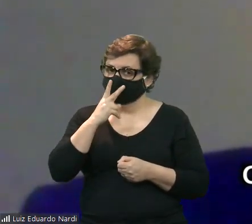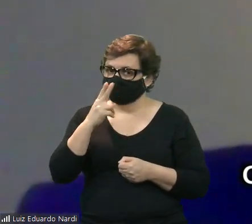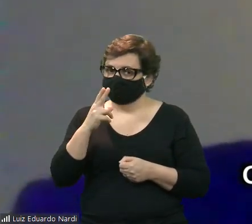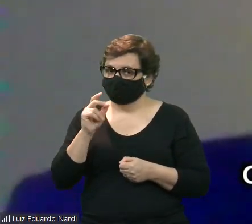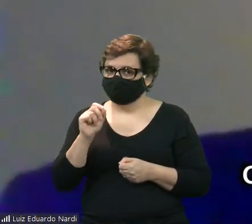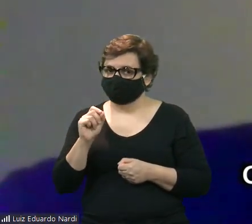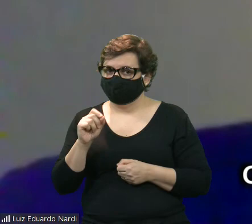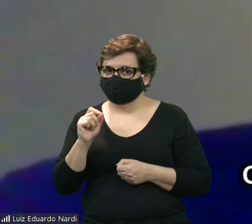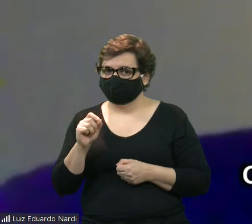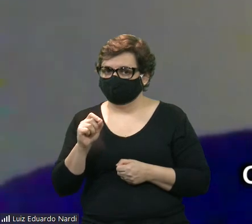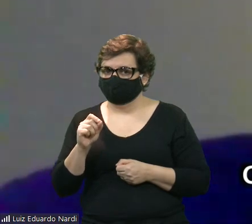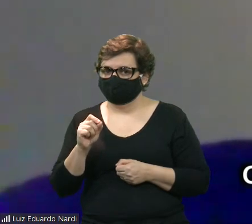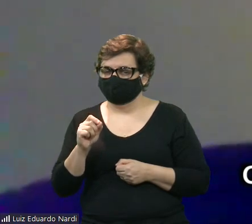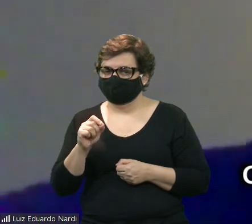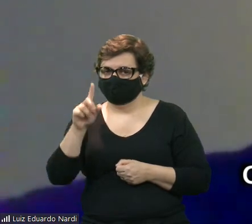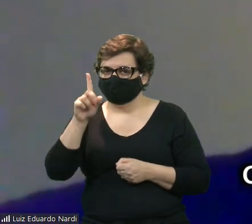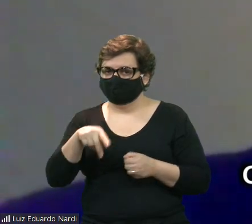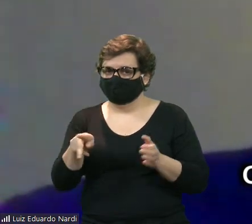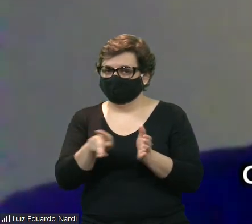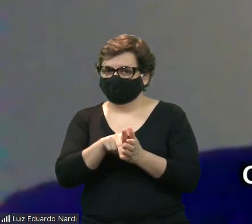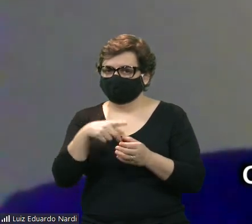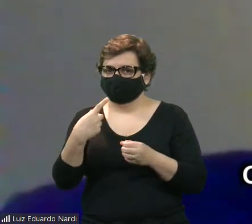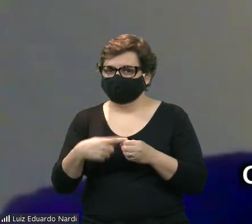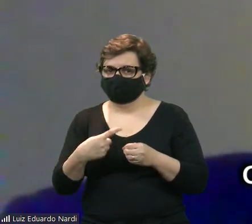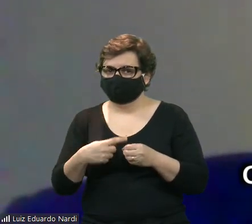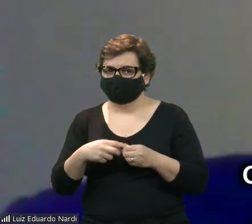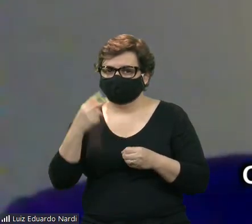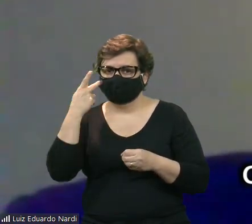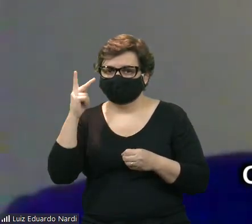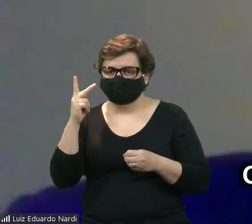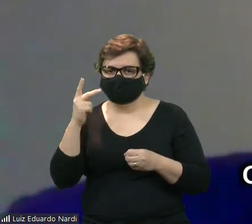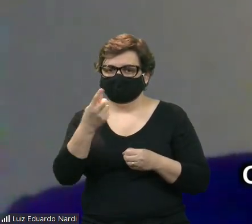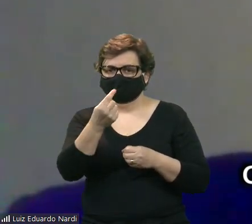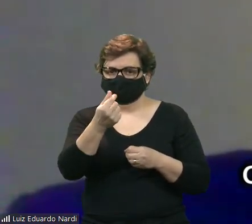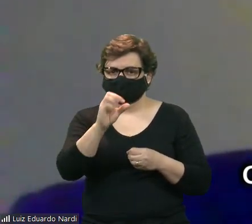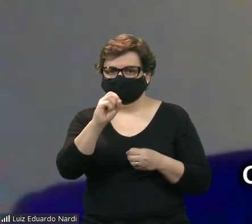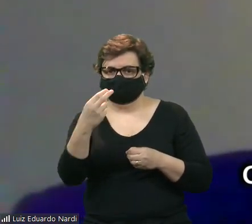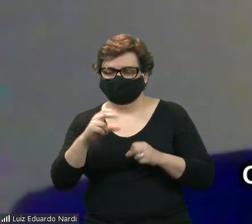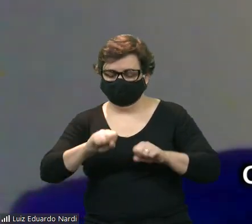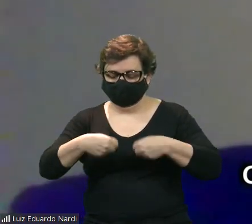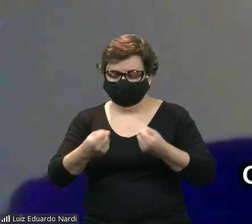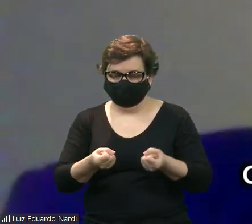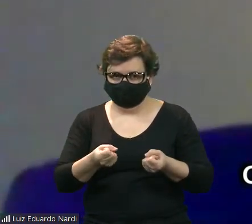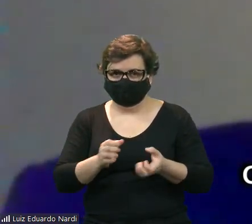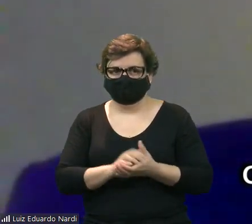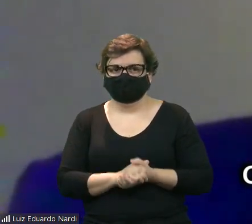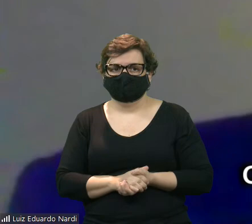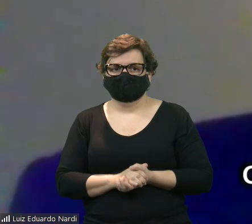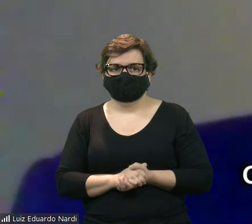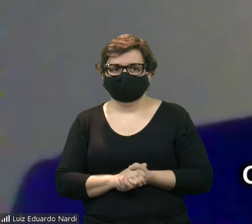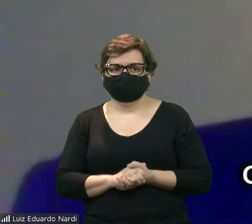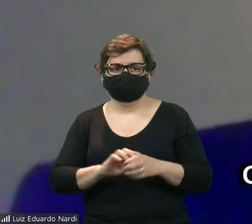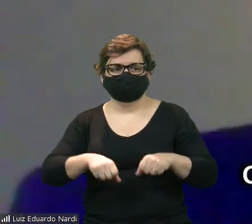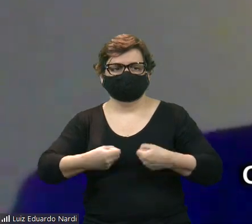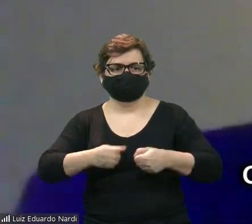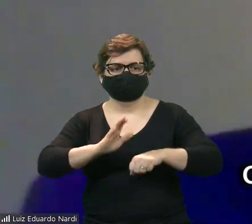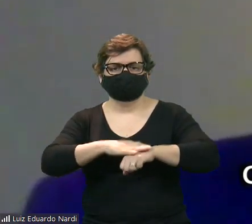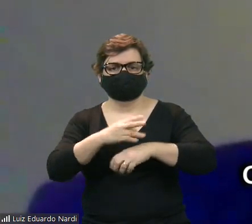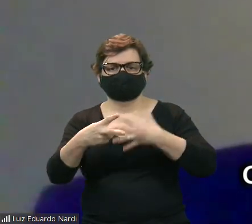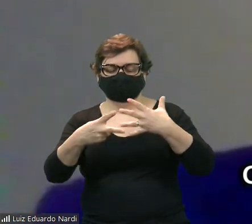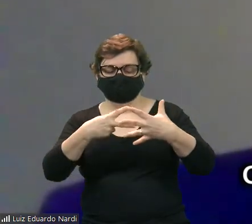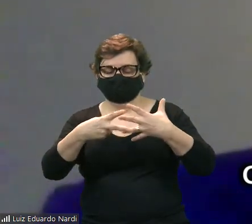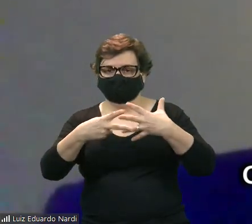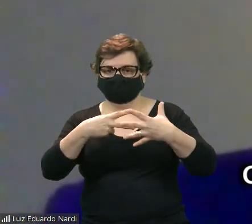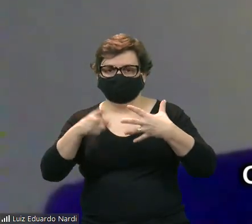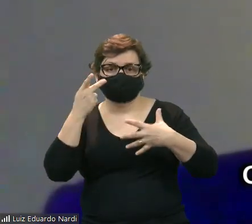que incumbe ao município, através de seu recurso ou das doações que tem, dar mais transparência para